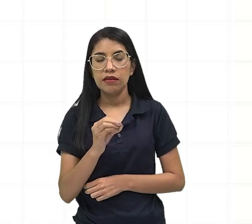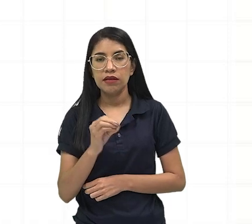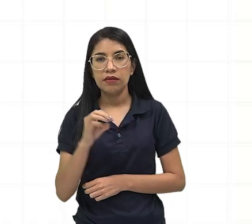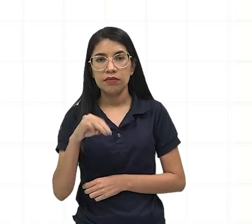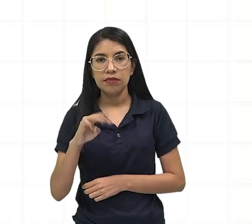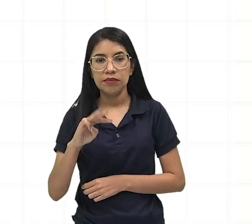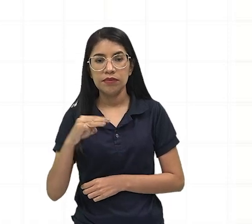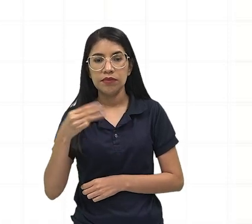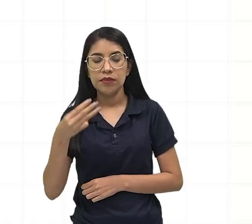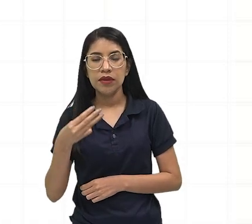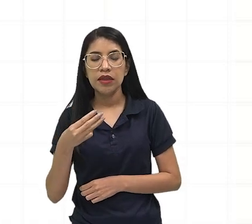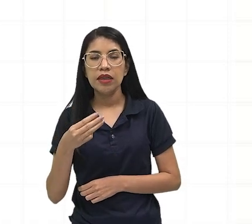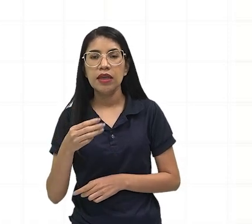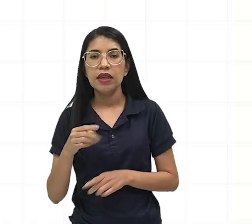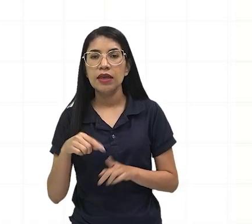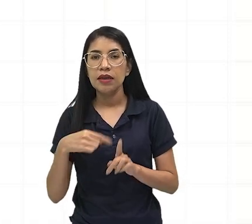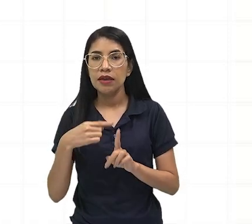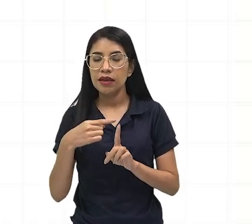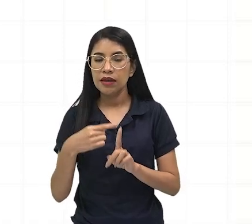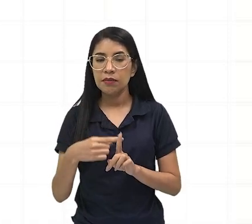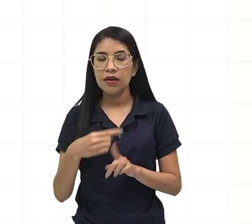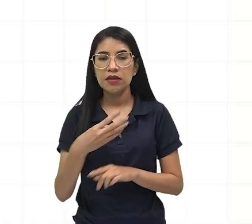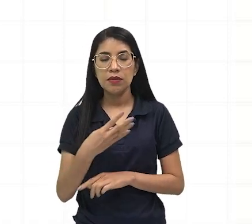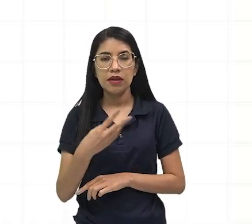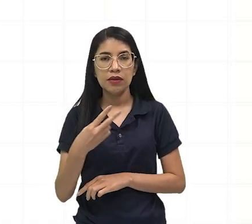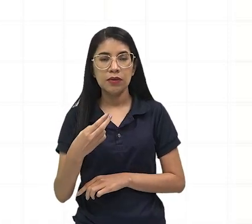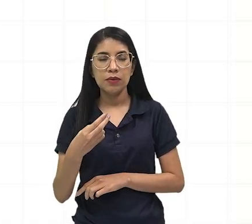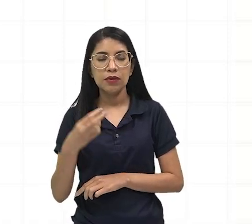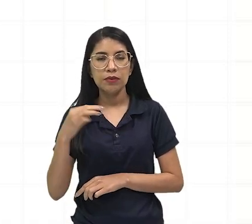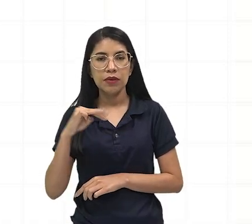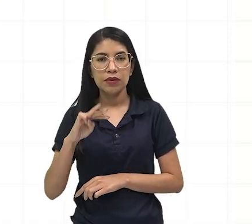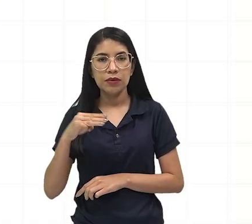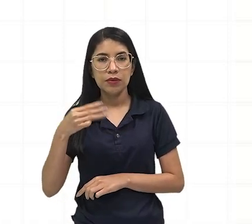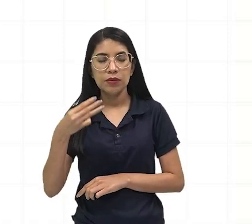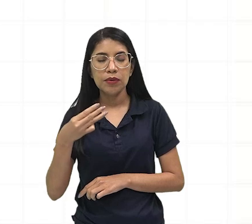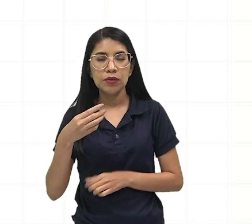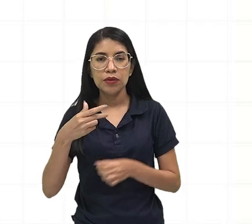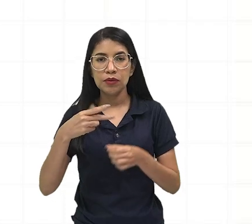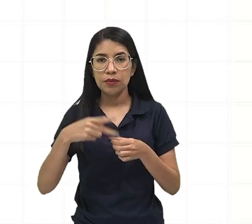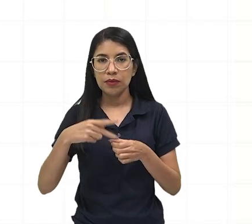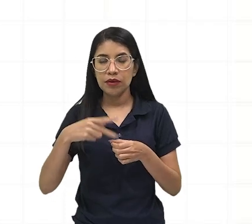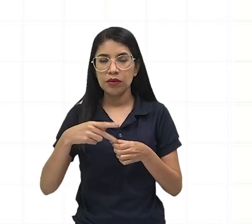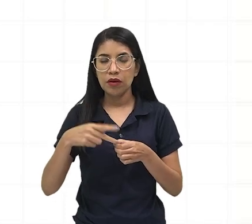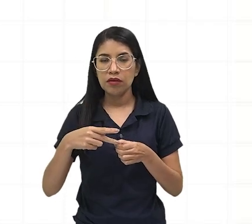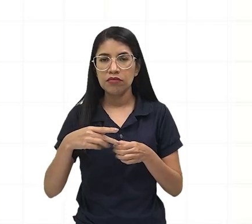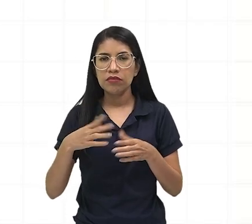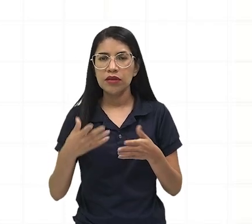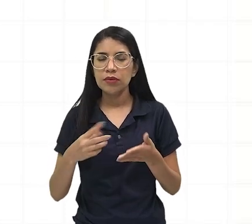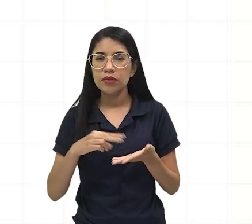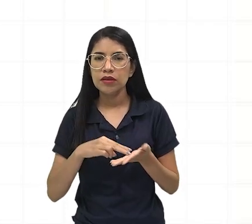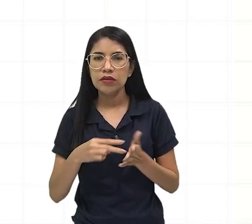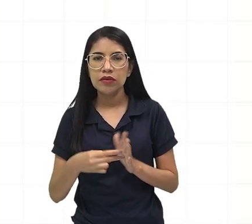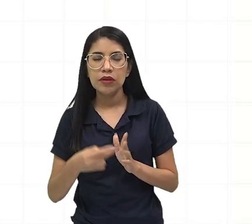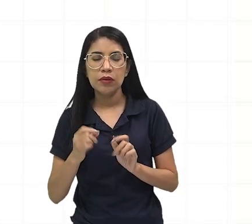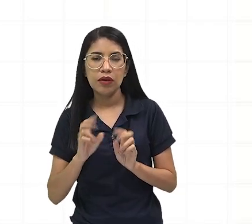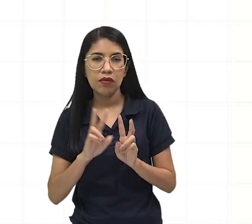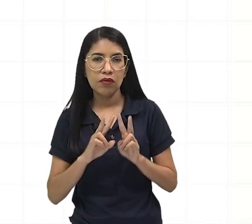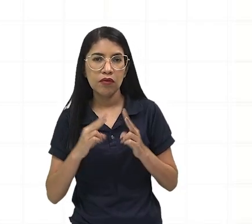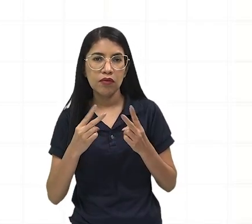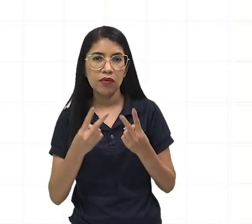e aqui nós temos 42 metros cúbicos de petróleo. Temos que saber o que isso é. Isso é o volume